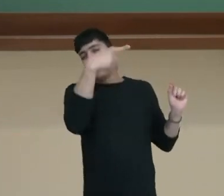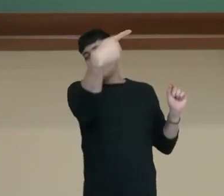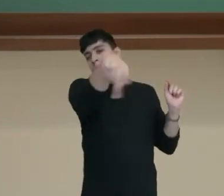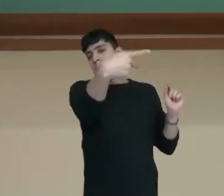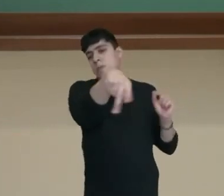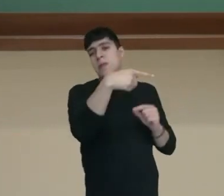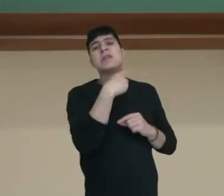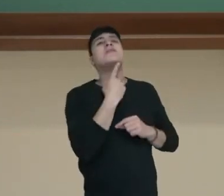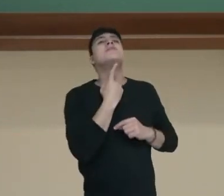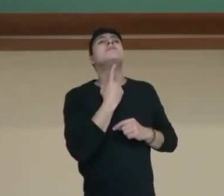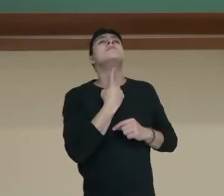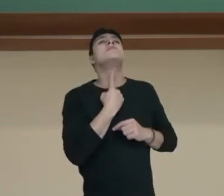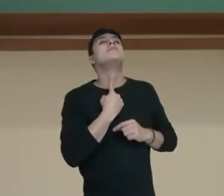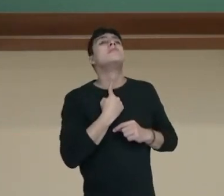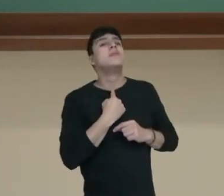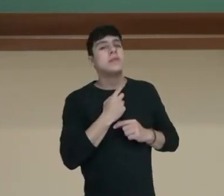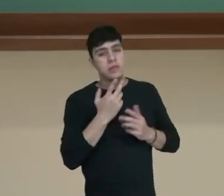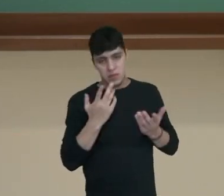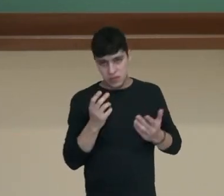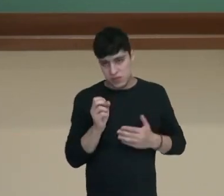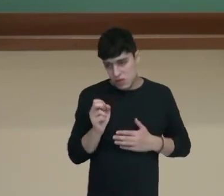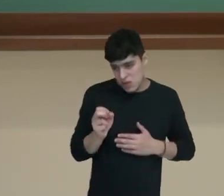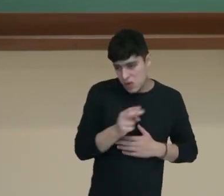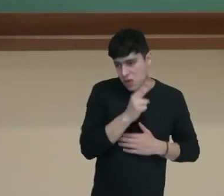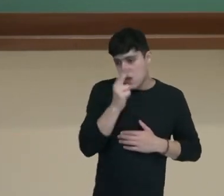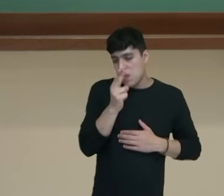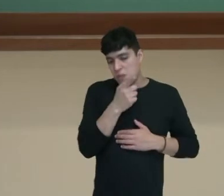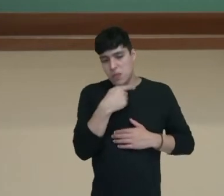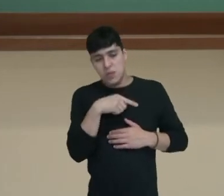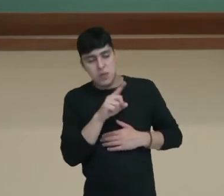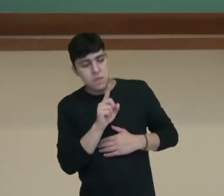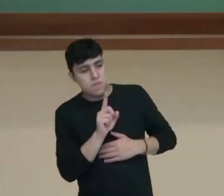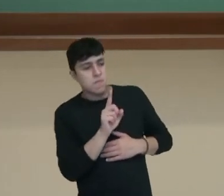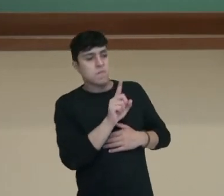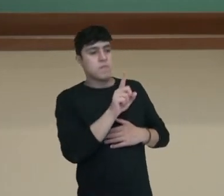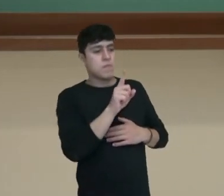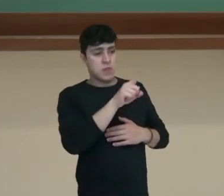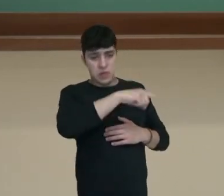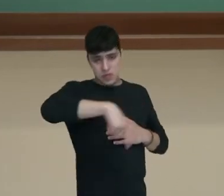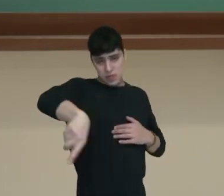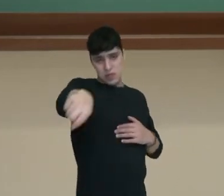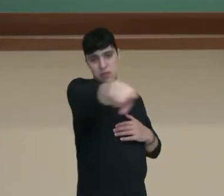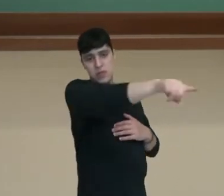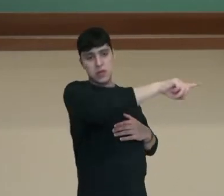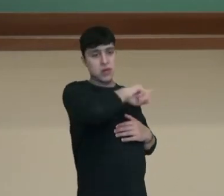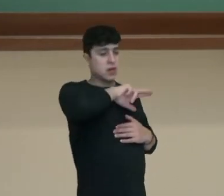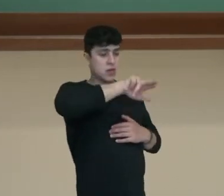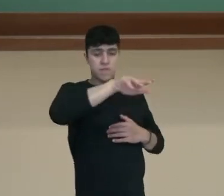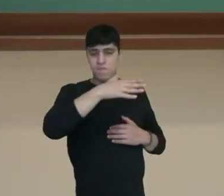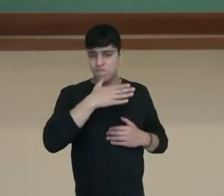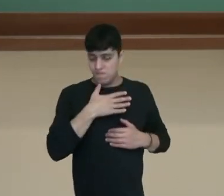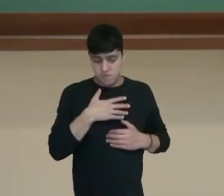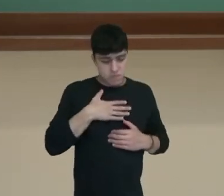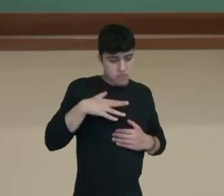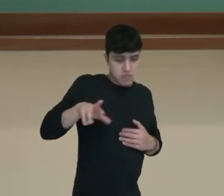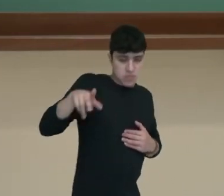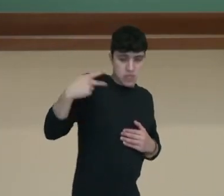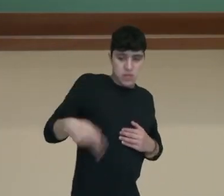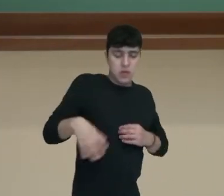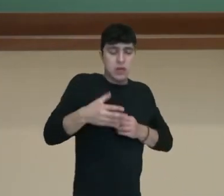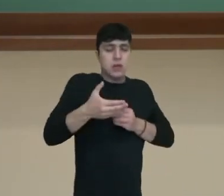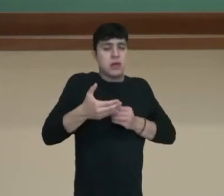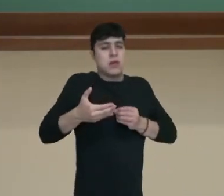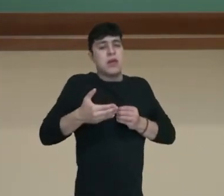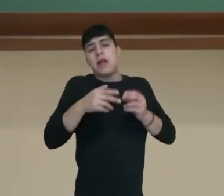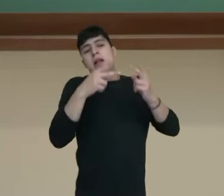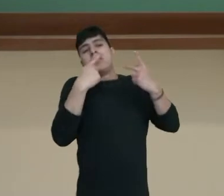lugar privado. Embora eu vá lá comprar coisas, né? Não é meu, não é nosso do Estado. É da pessoa em específico,